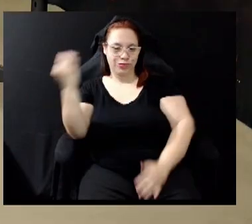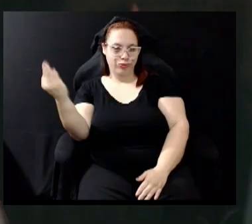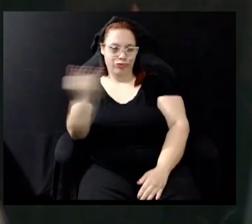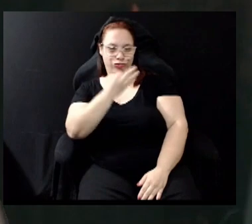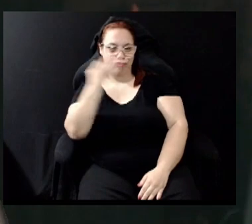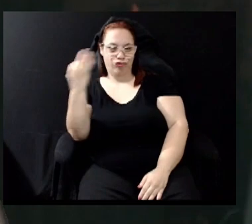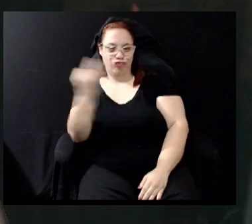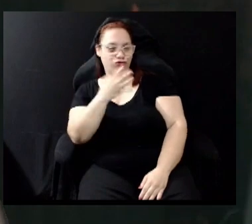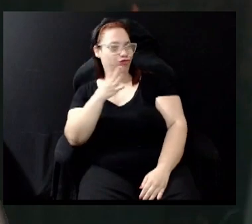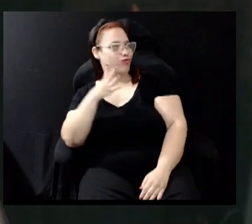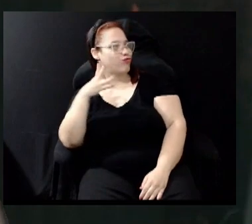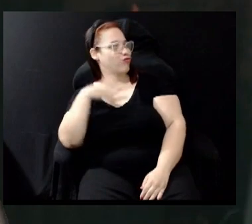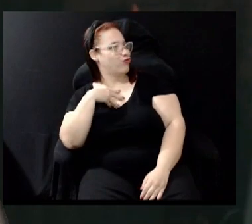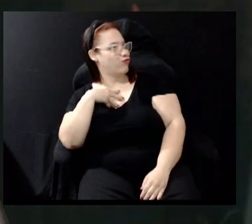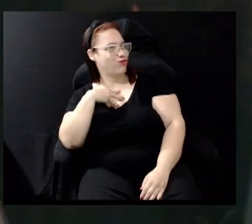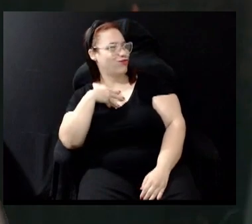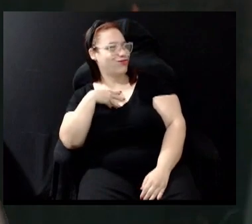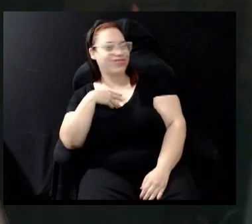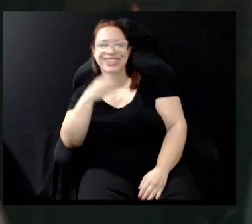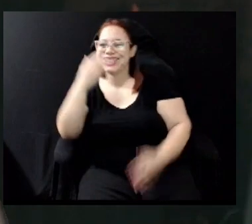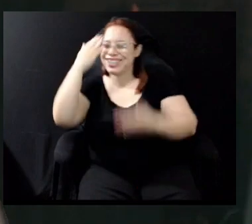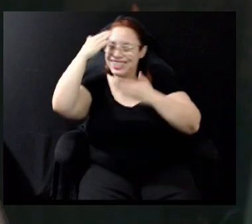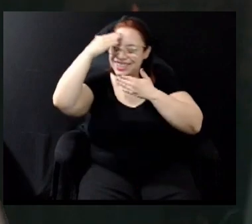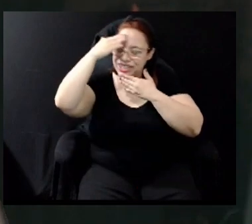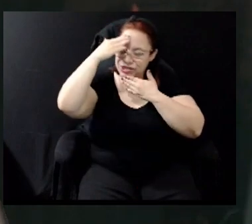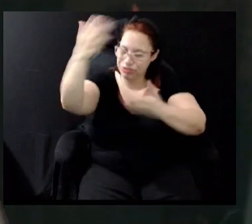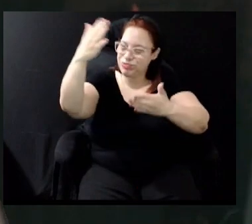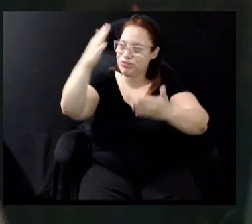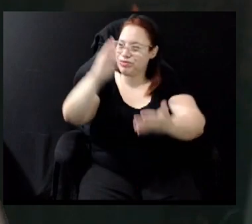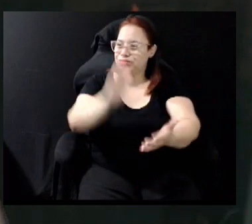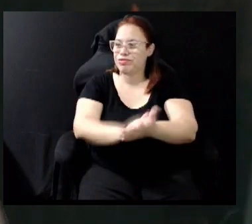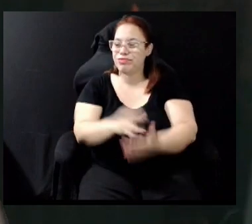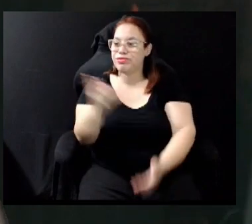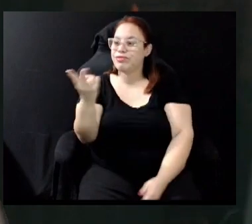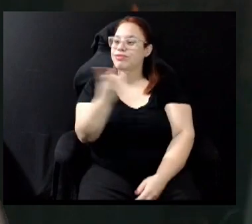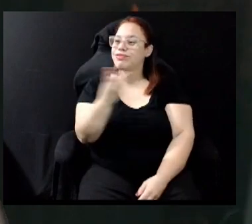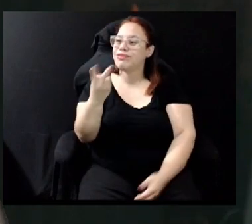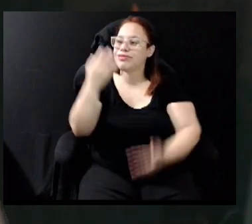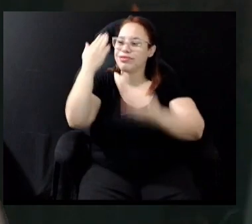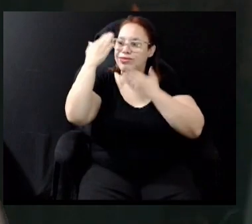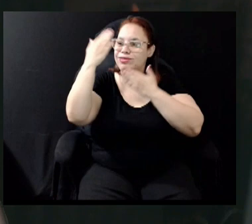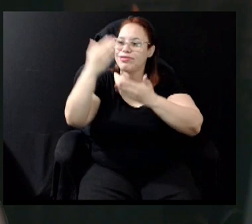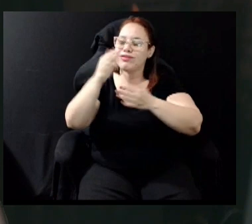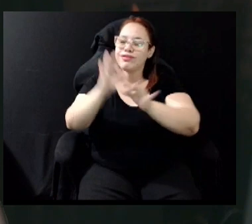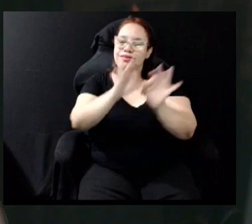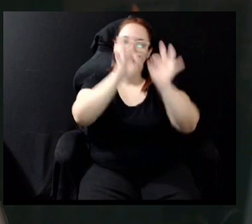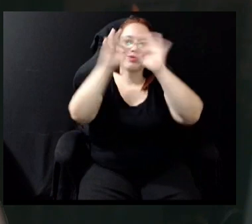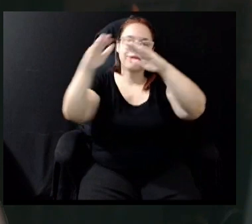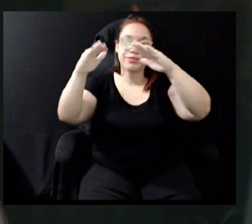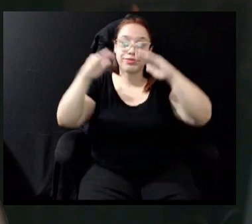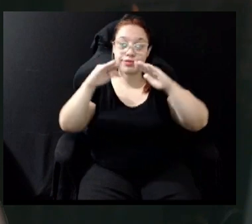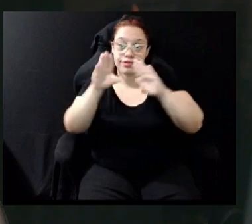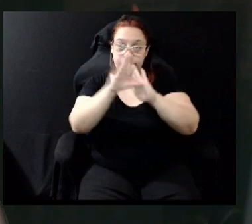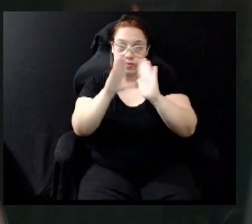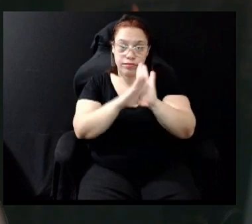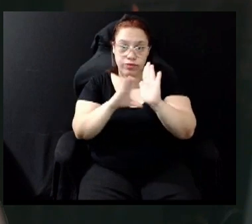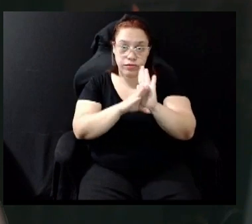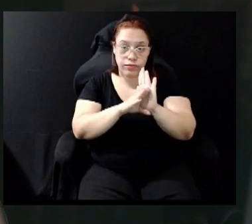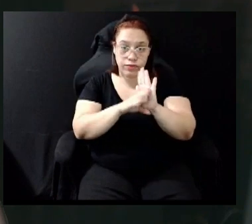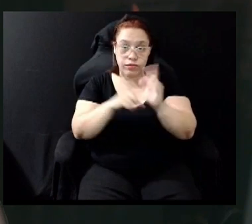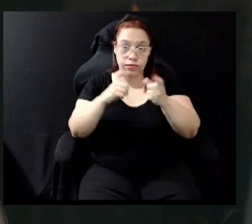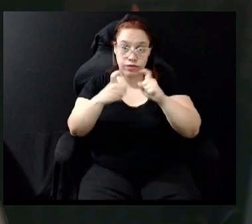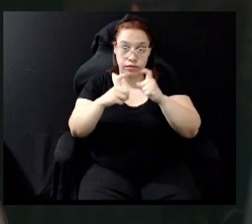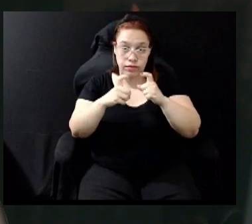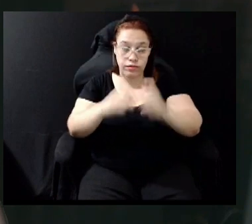Sensacional, meninas, muito obrigada. Eu que agradeço. As duas, obrigada, pessoal de casa. Em instante, gente, tem reunião na